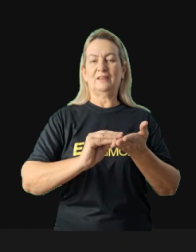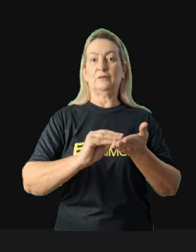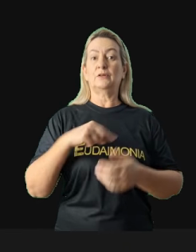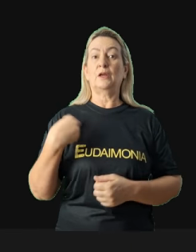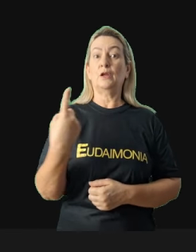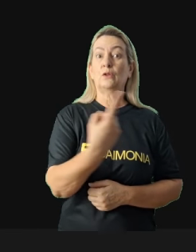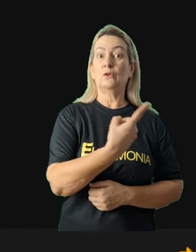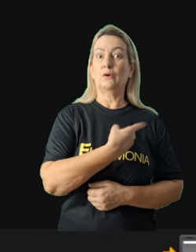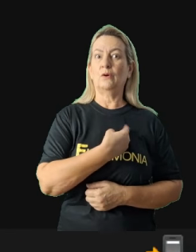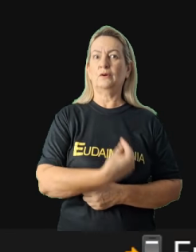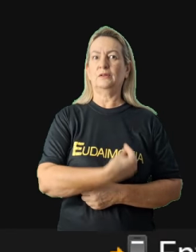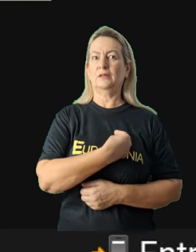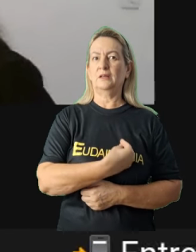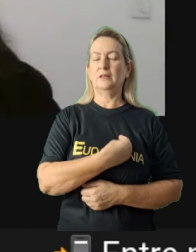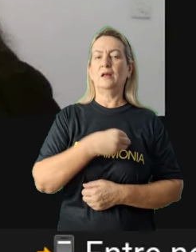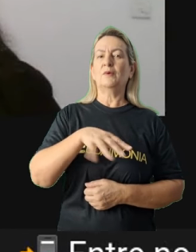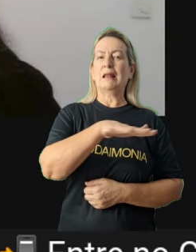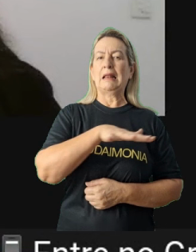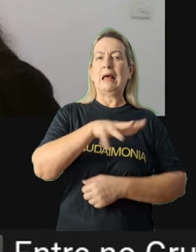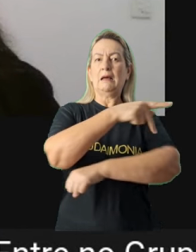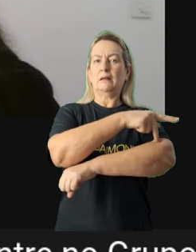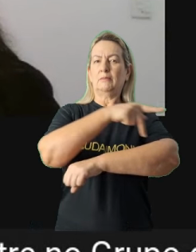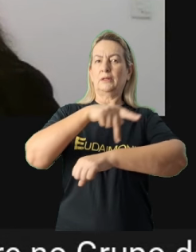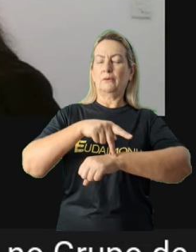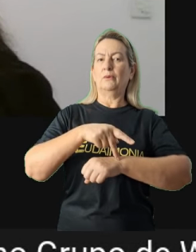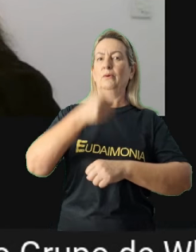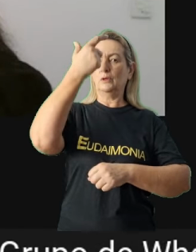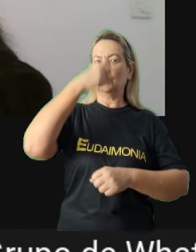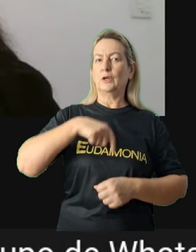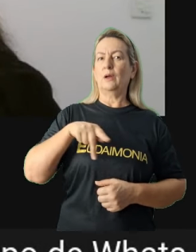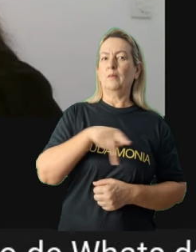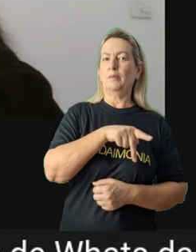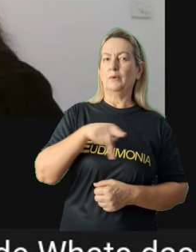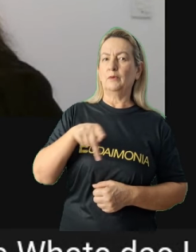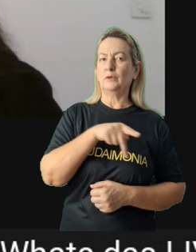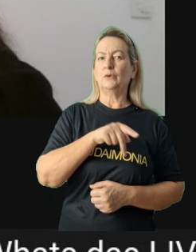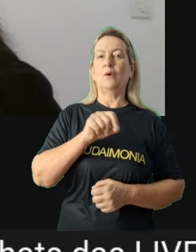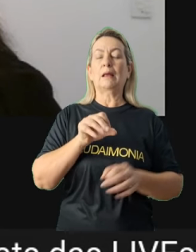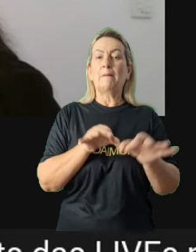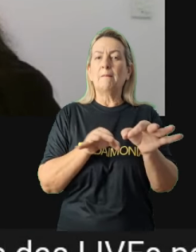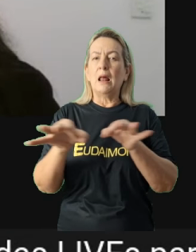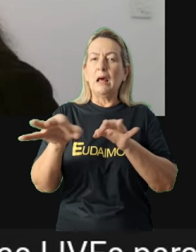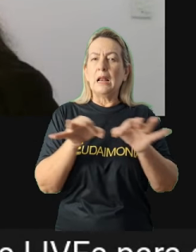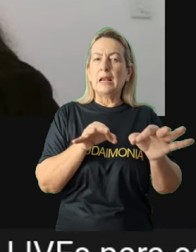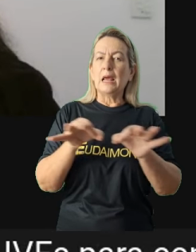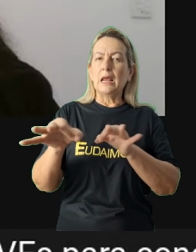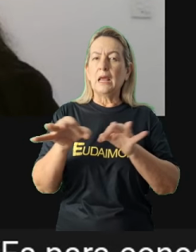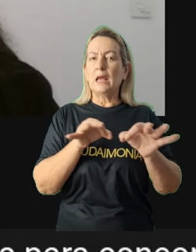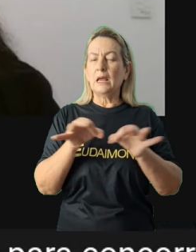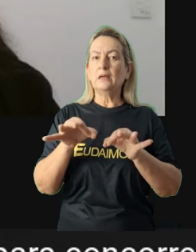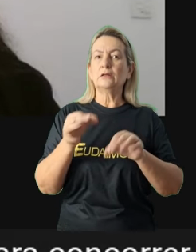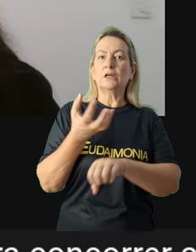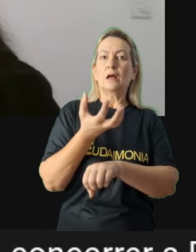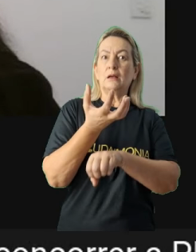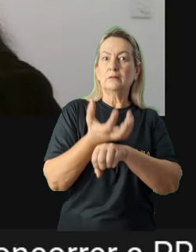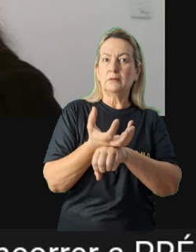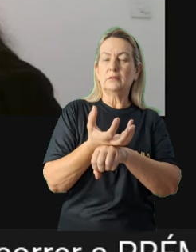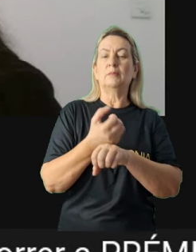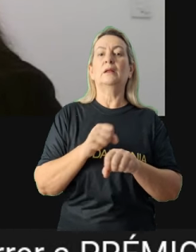dados, e nós que somos do pedagógico, os professores, né, aqueles que planejam